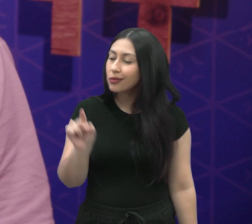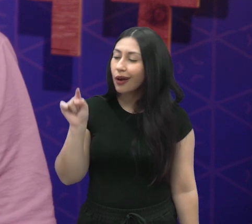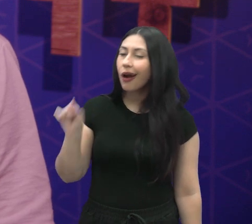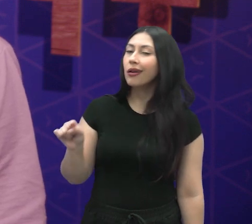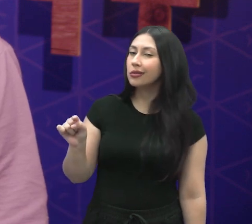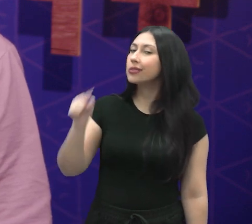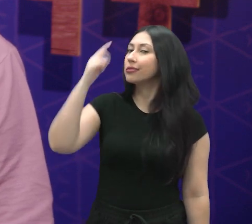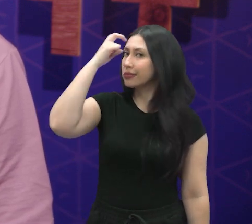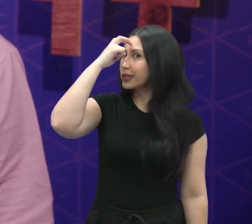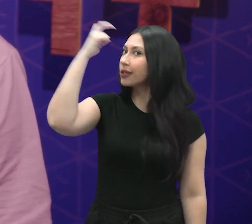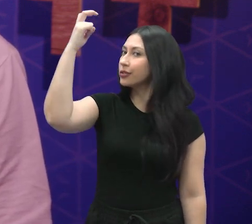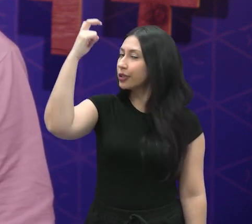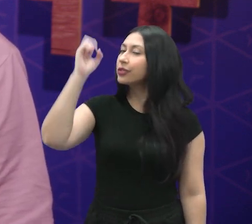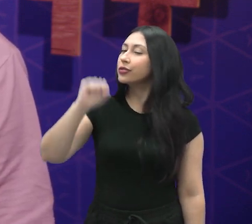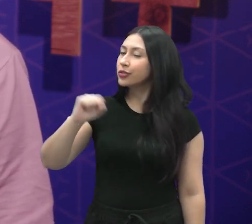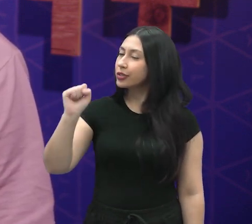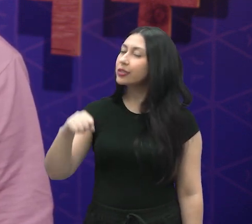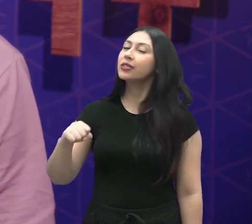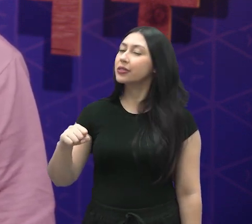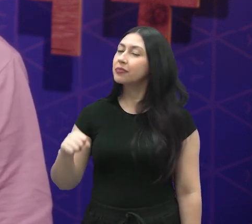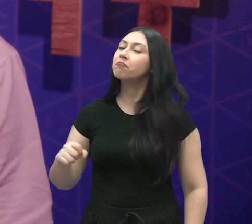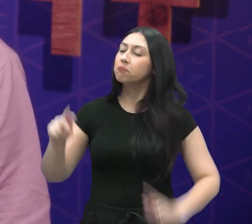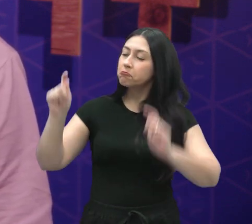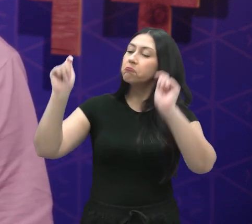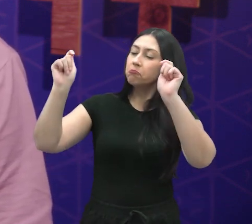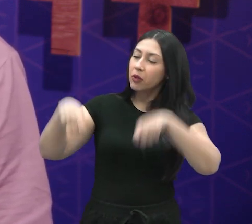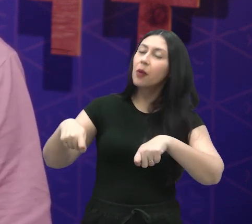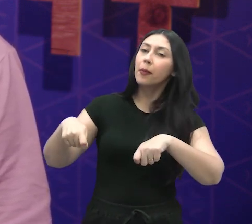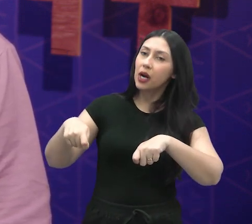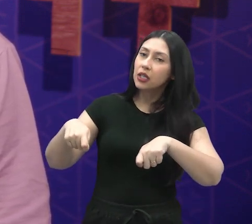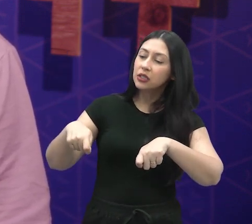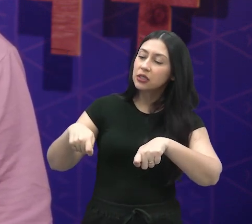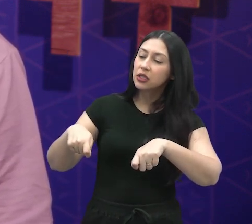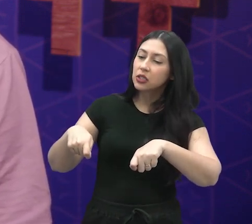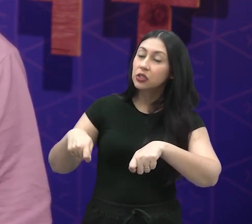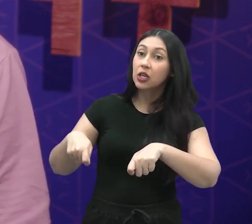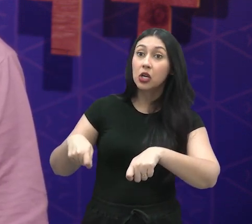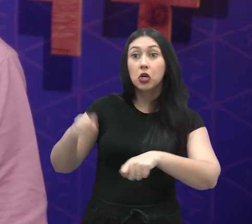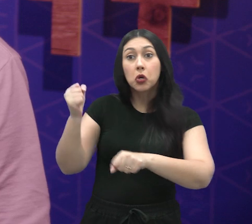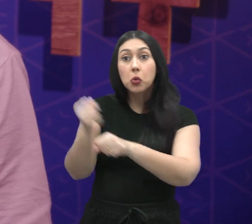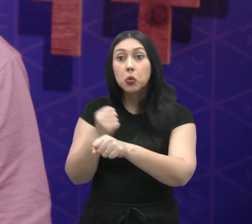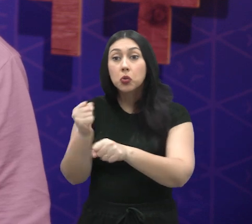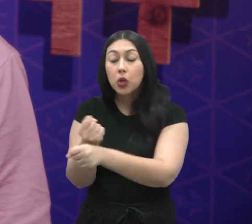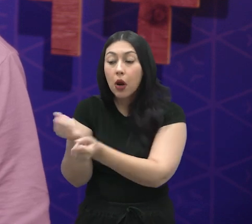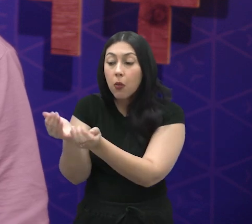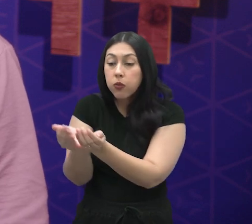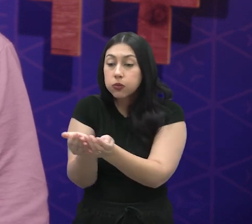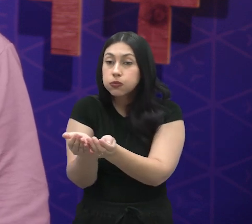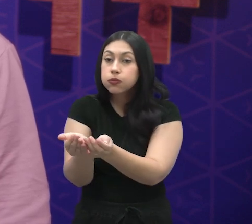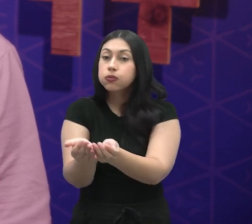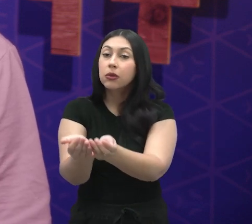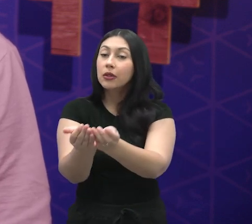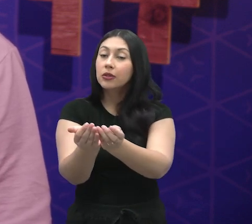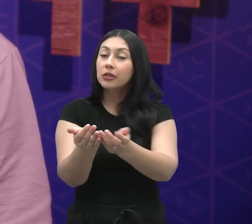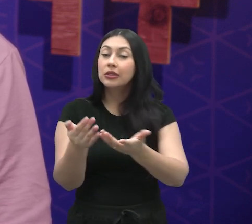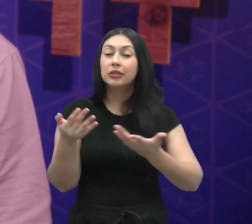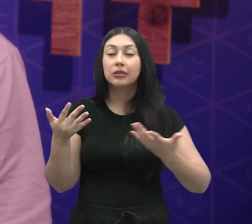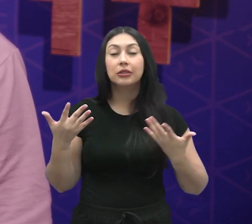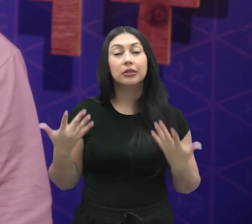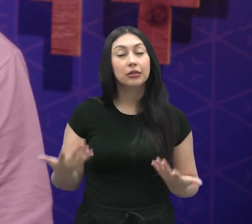cintura, mas não, eles tinham um nível tecnológico grande, né? Uhum. Eles fizeram barcos, né? E